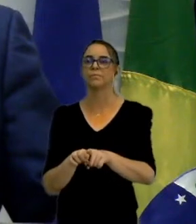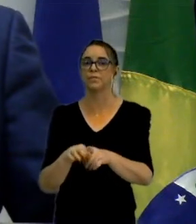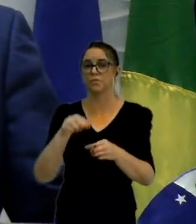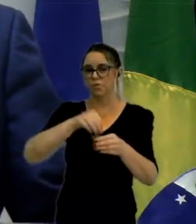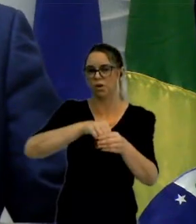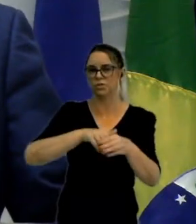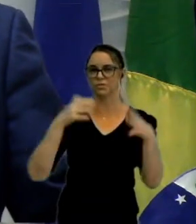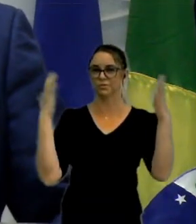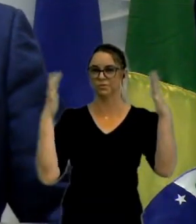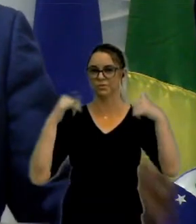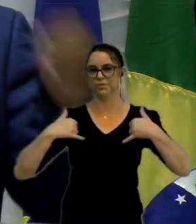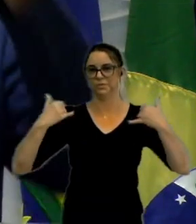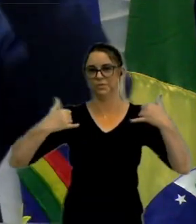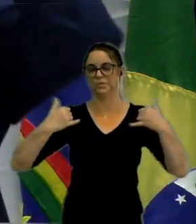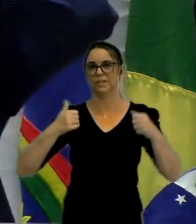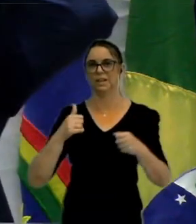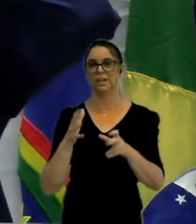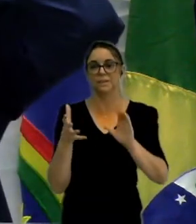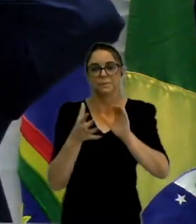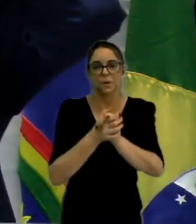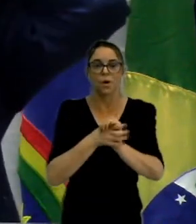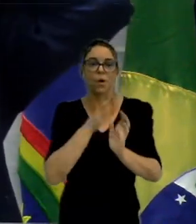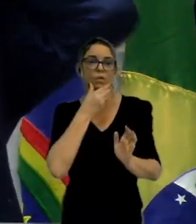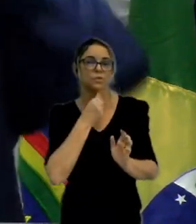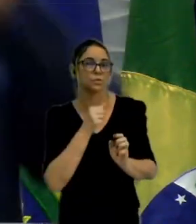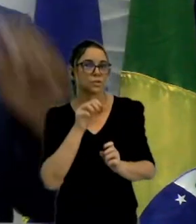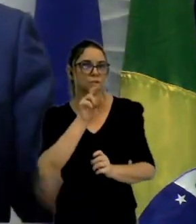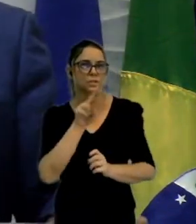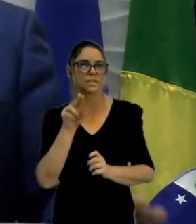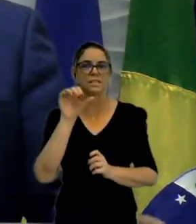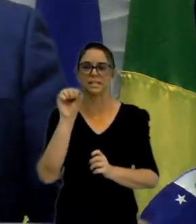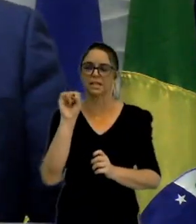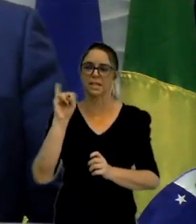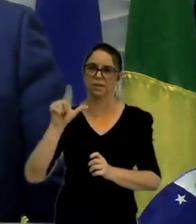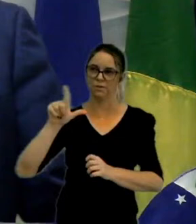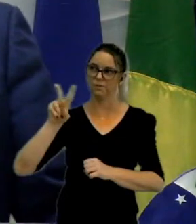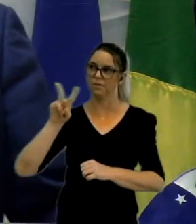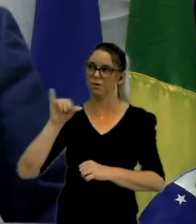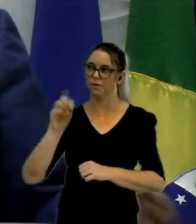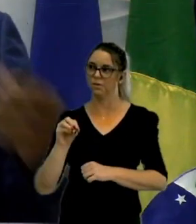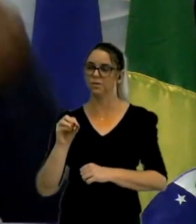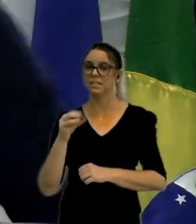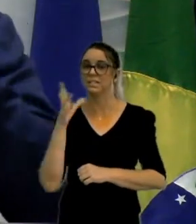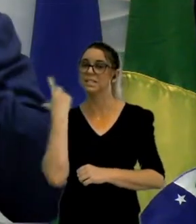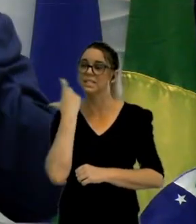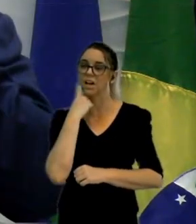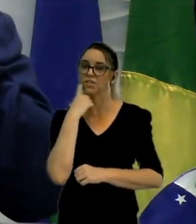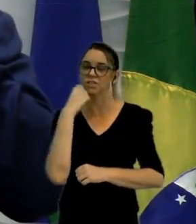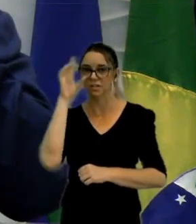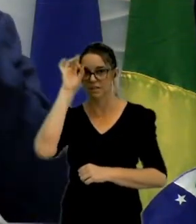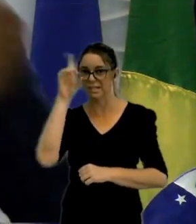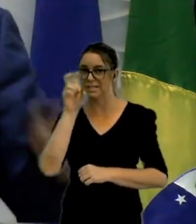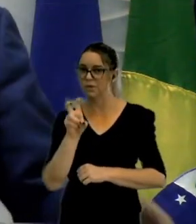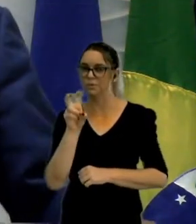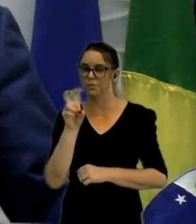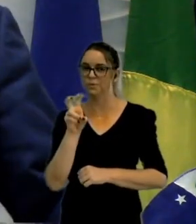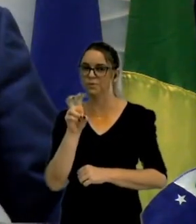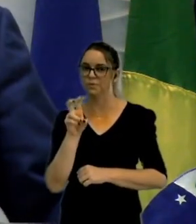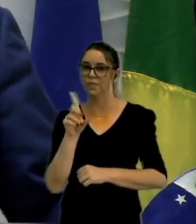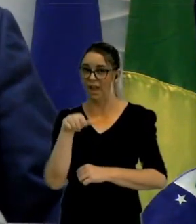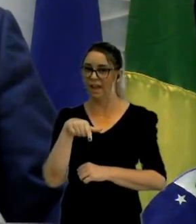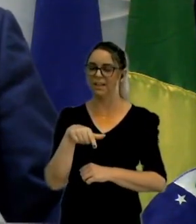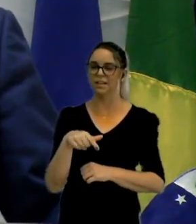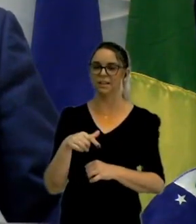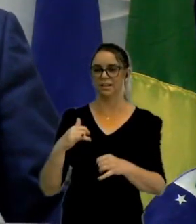de felicitação para o esposo dela, Silvio, que na próxima sexta-feira, dia 5, está fazendo